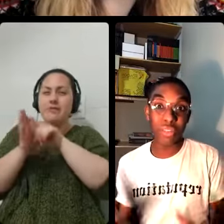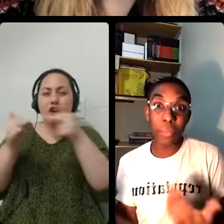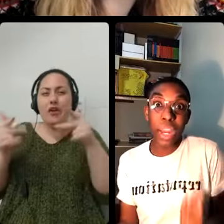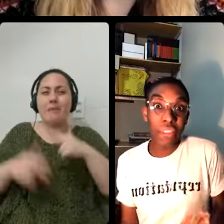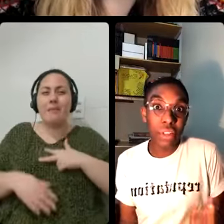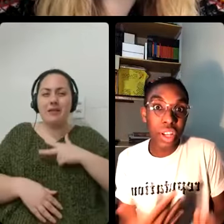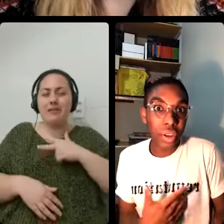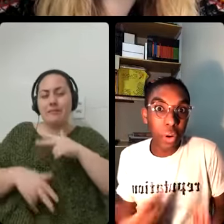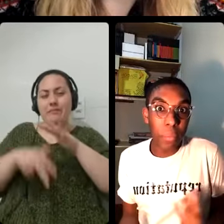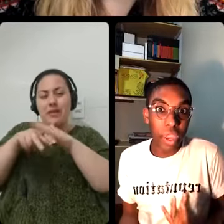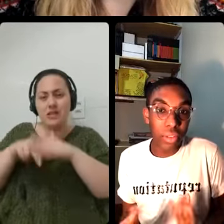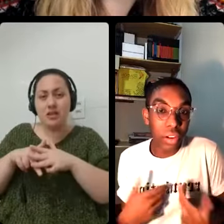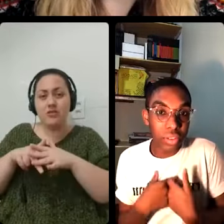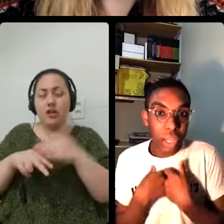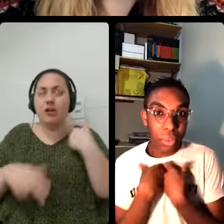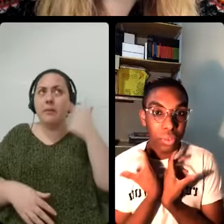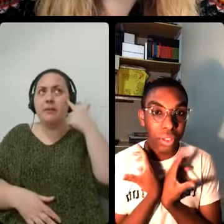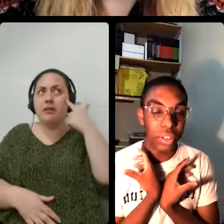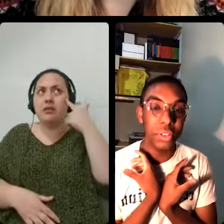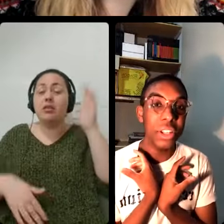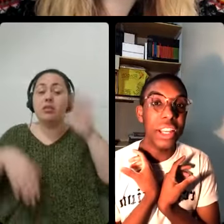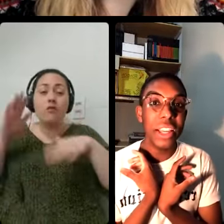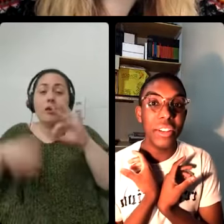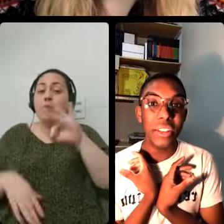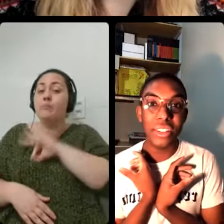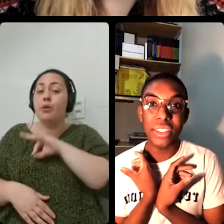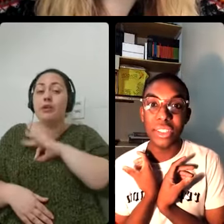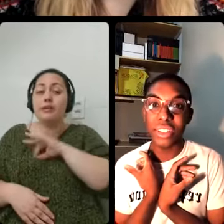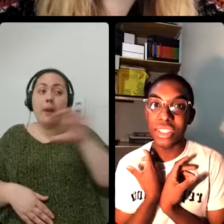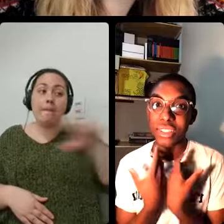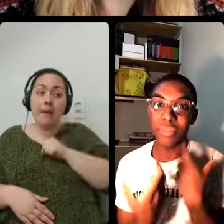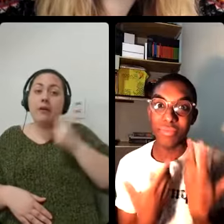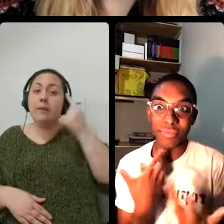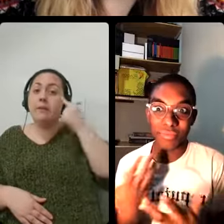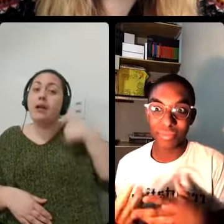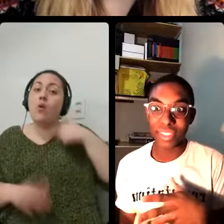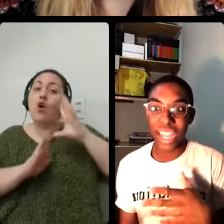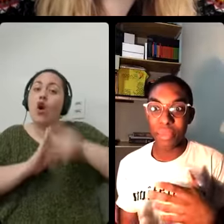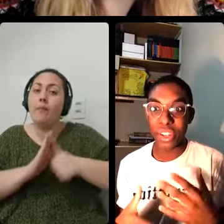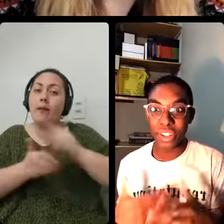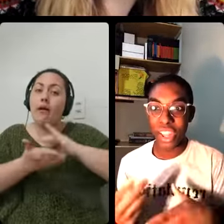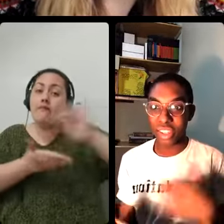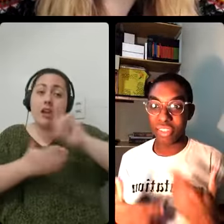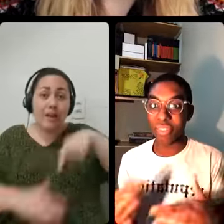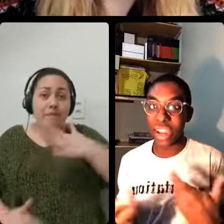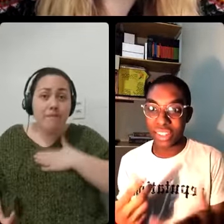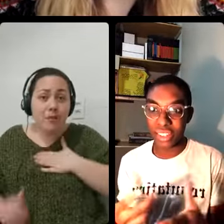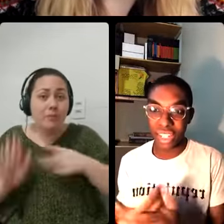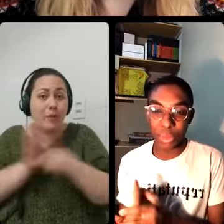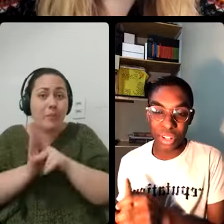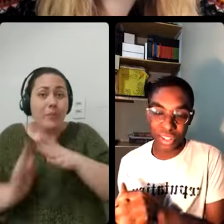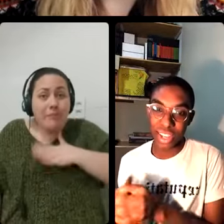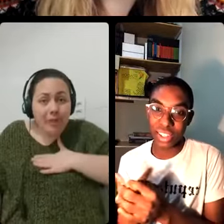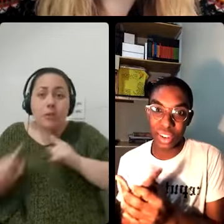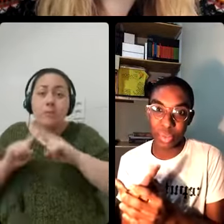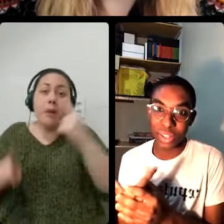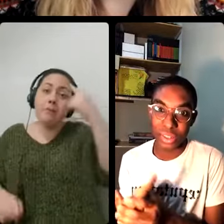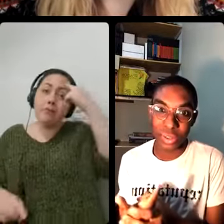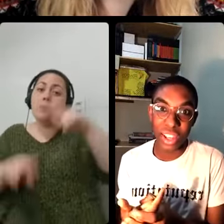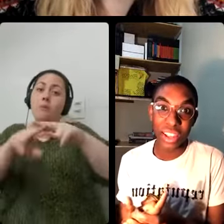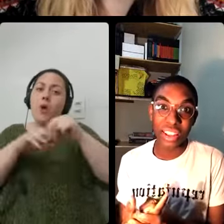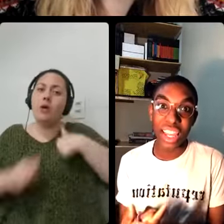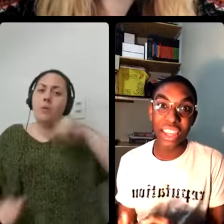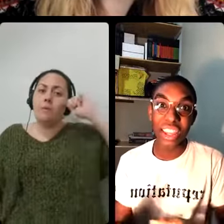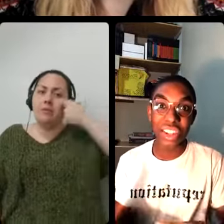uma hora vão me parar e vão achar que eu roubei um negócio que é meu, entendeu? Então, assim, sabe? A gente tem essa farsa da democracia racial no